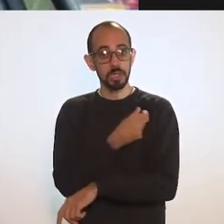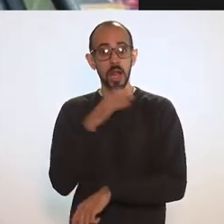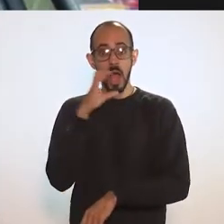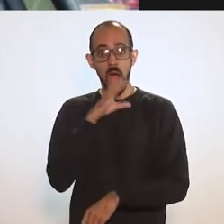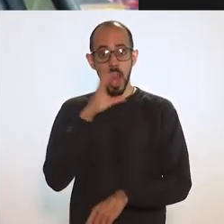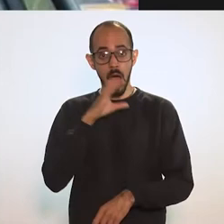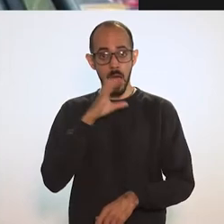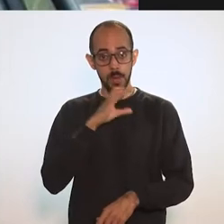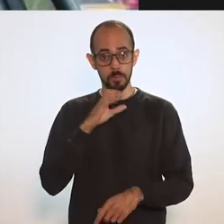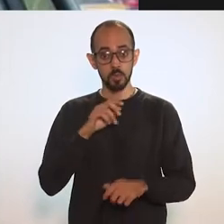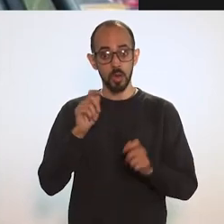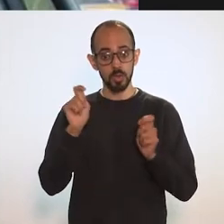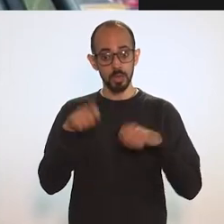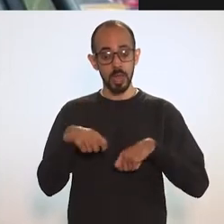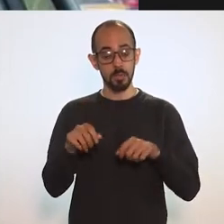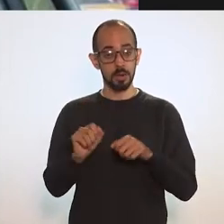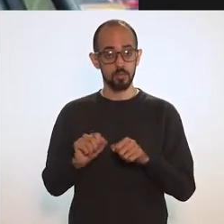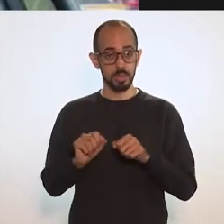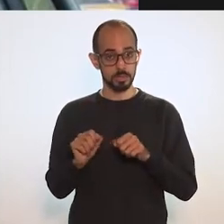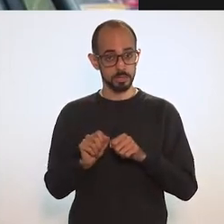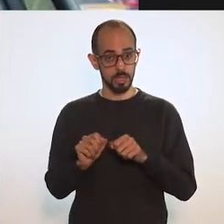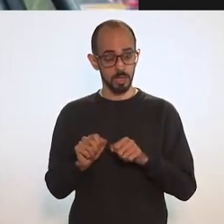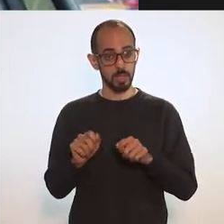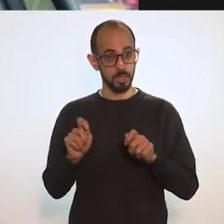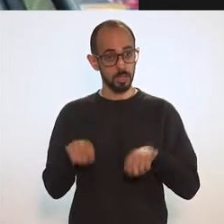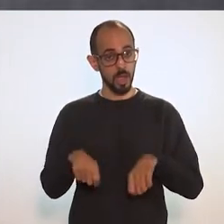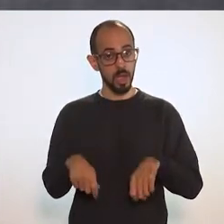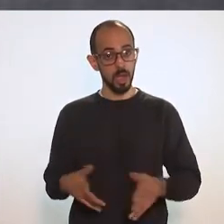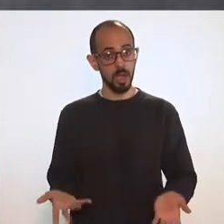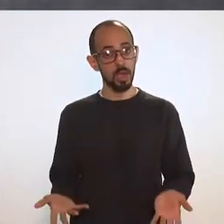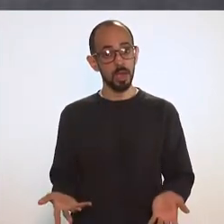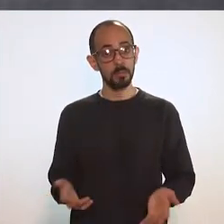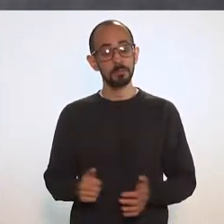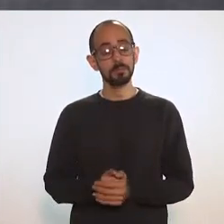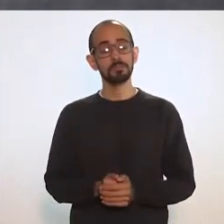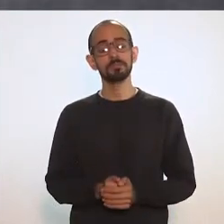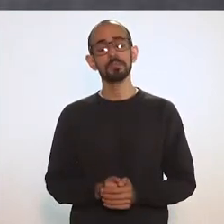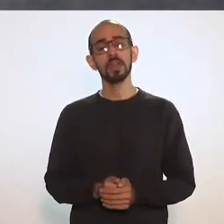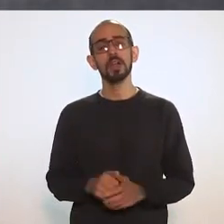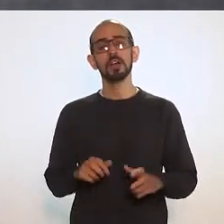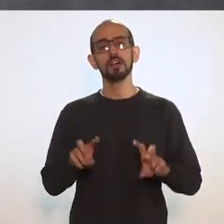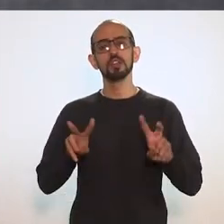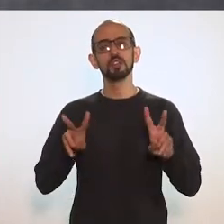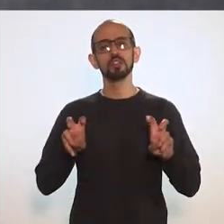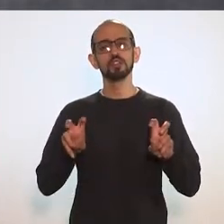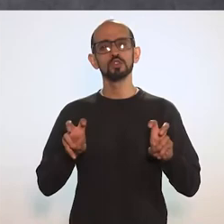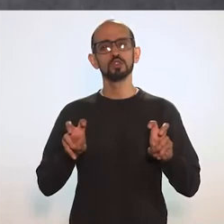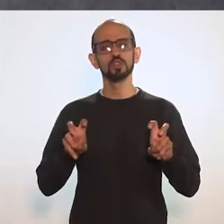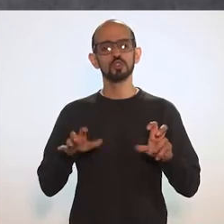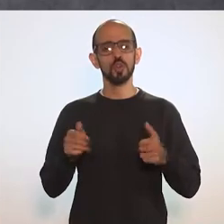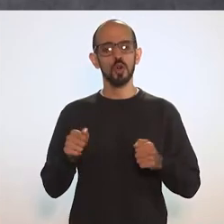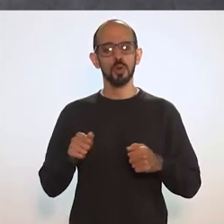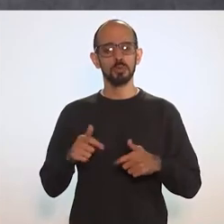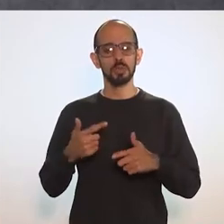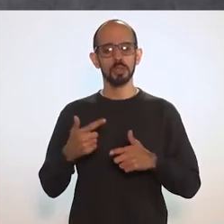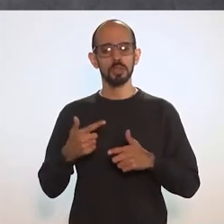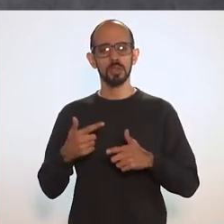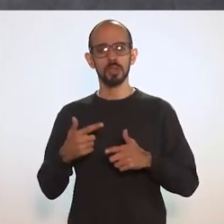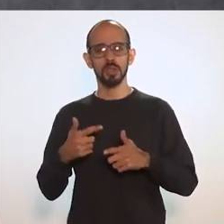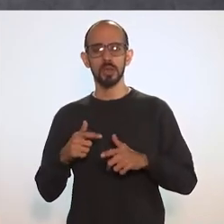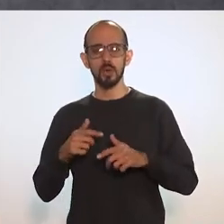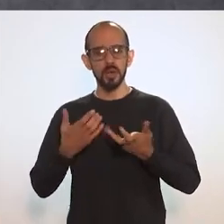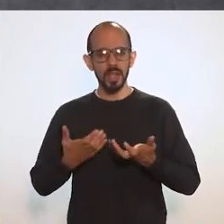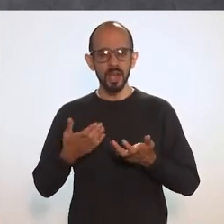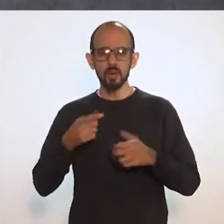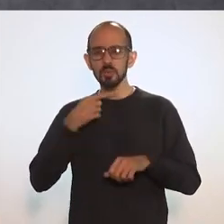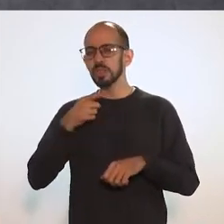rápido possível. É o que está a nosso alcance. É possível ser feito. E em relação, antes da gente encerrar, a gente precisa encerrar esse bloco, mas eu queria